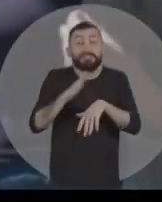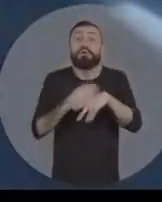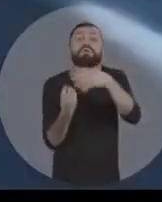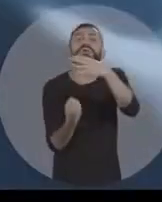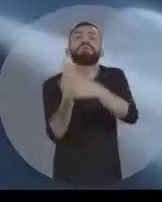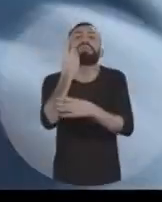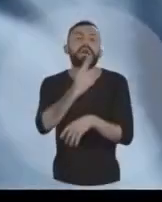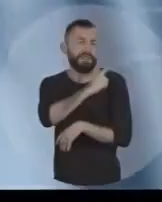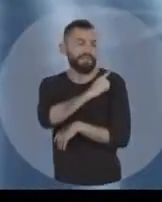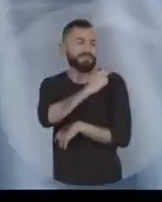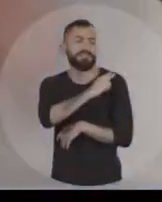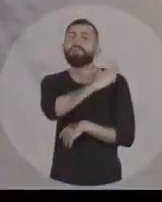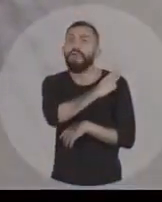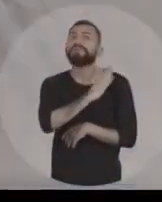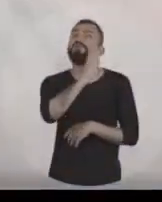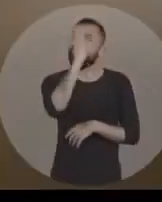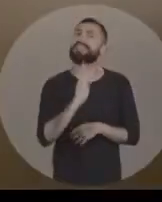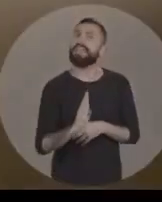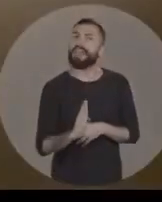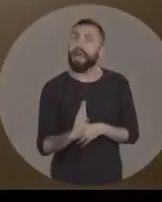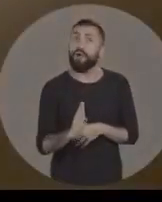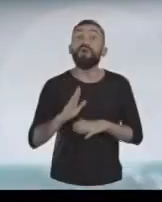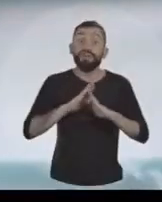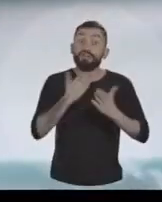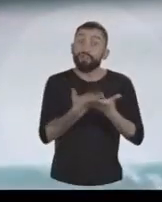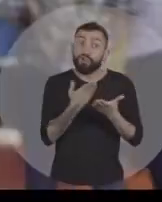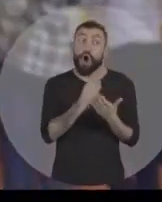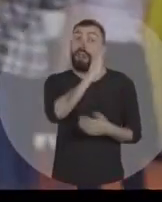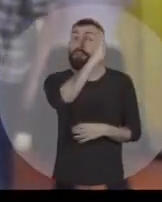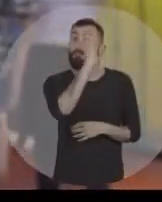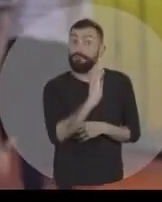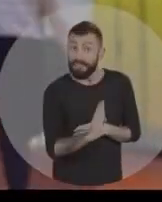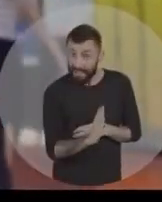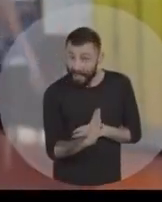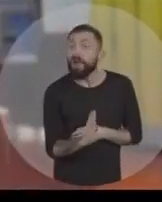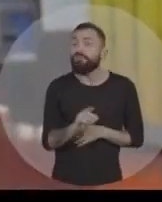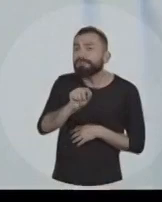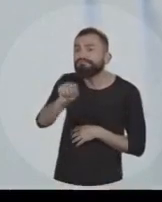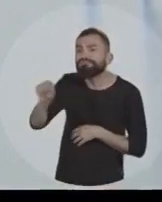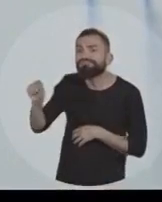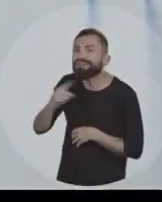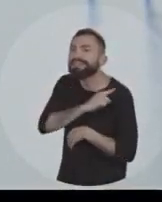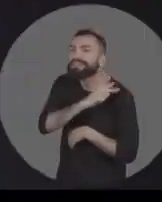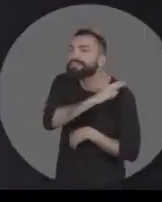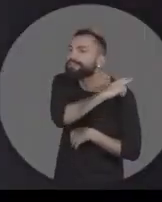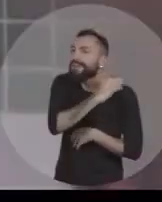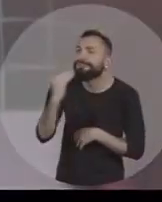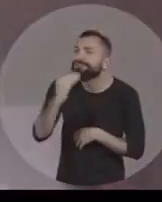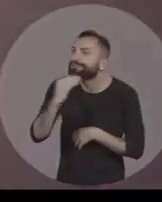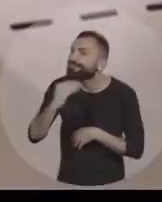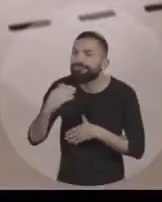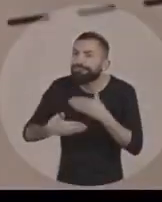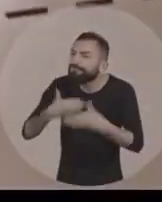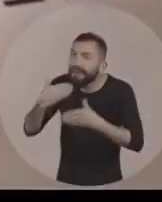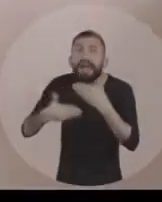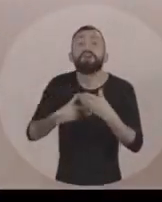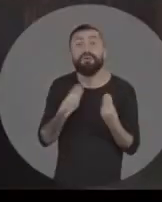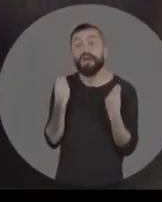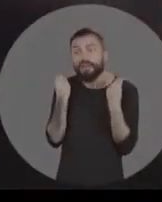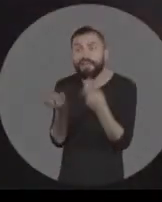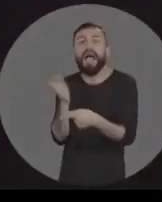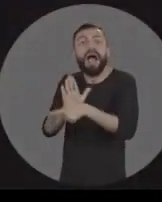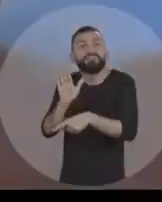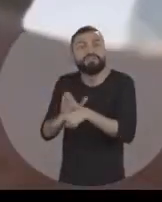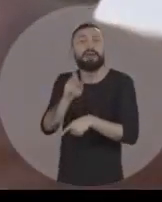Haddad vai criar o ensino médio federal. As escolas federais irão adotar escolas de ensino médio com baixo desempenho, oferecendo